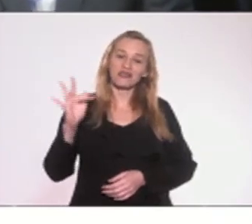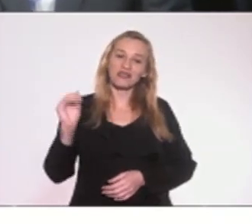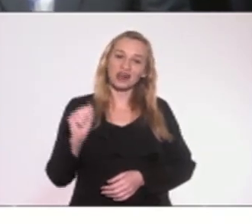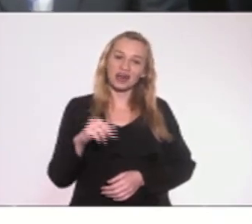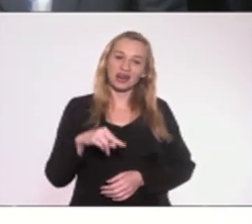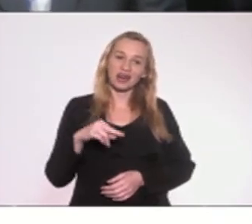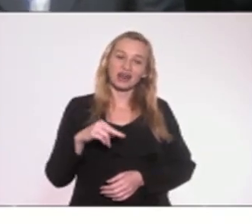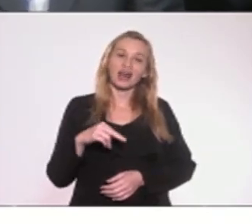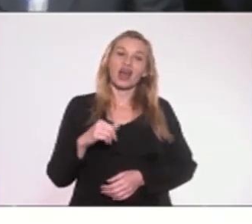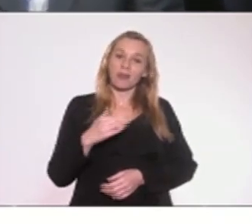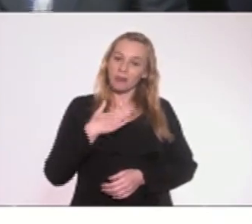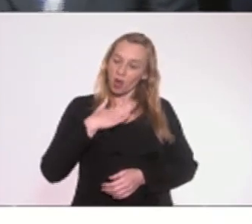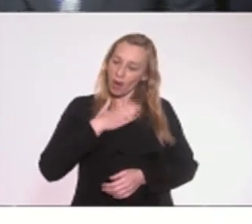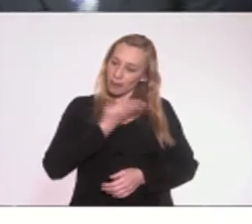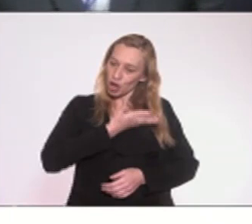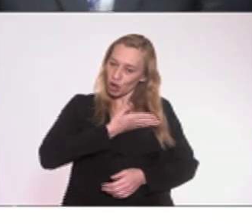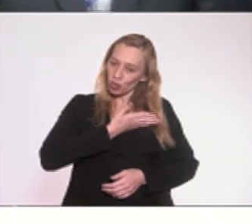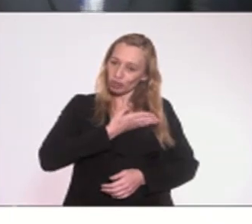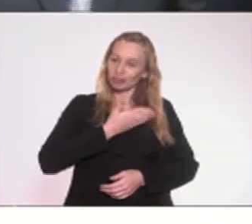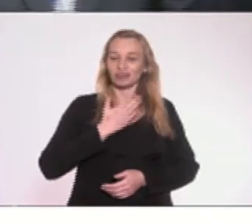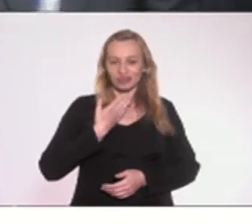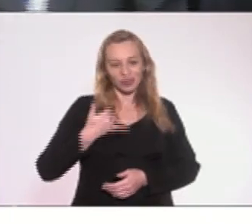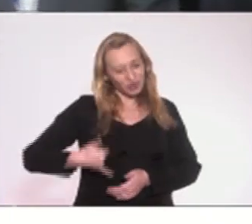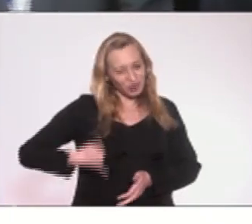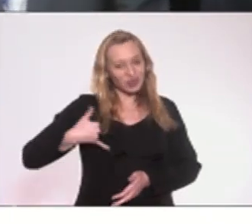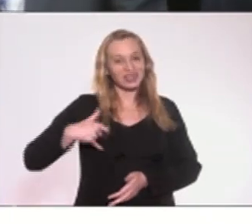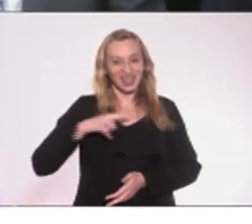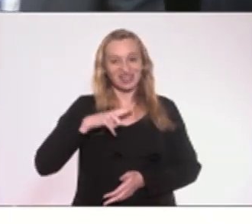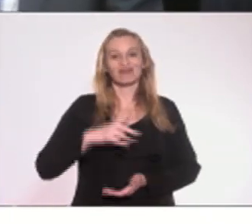amigo. Muito obrigado, doutor Gussen.